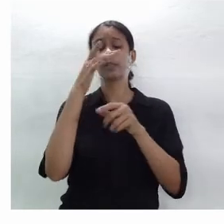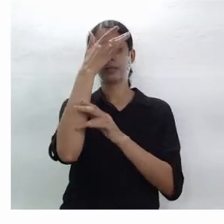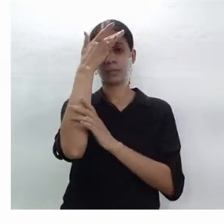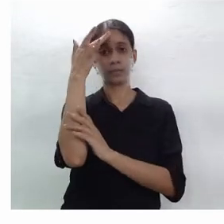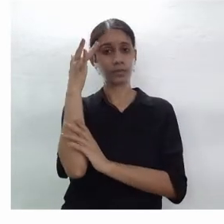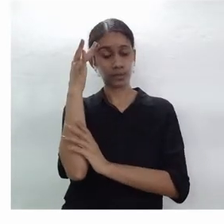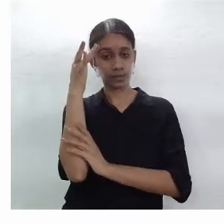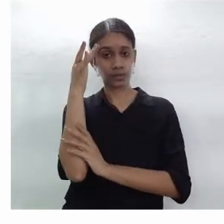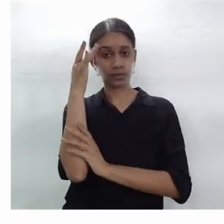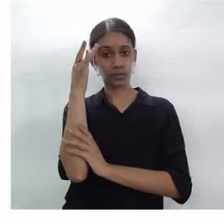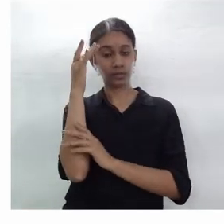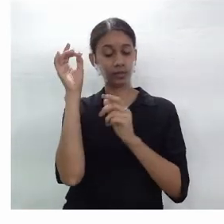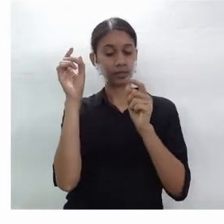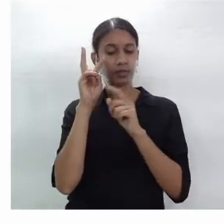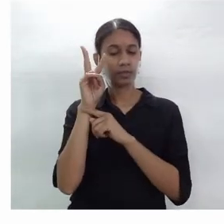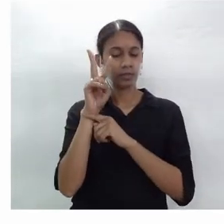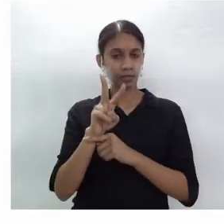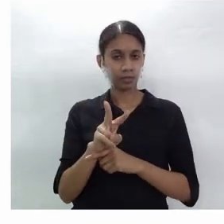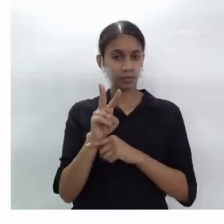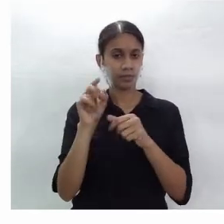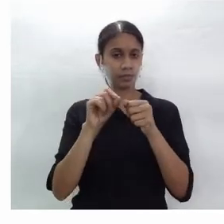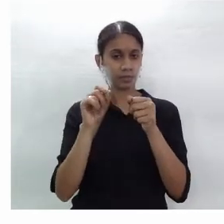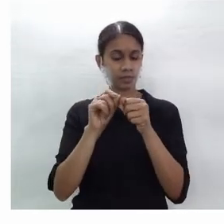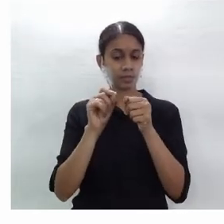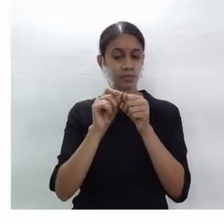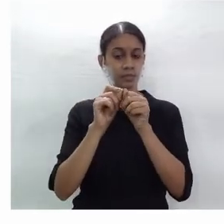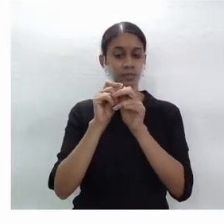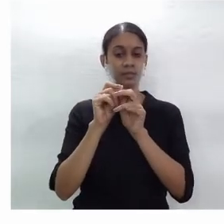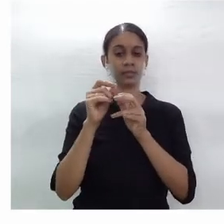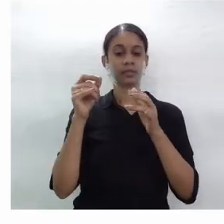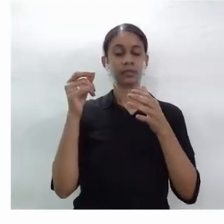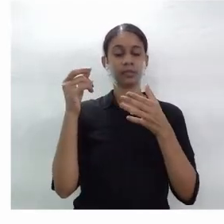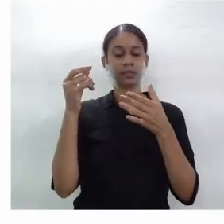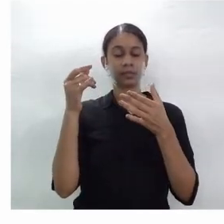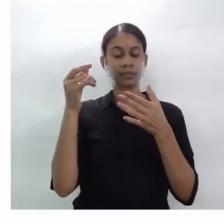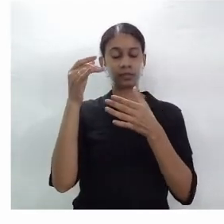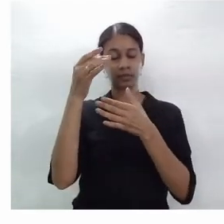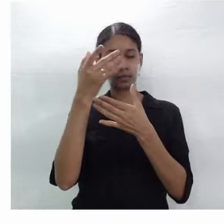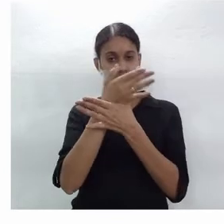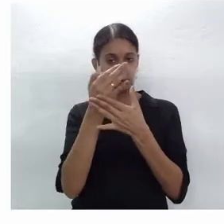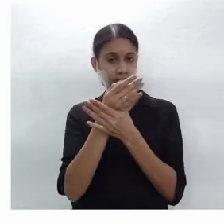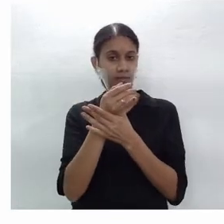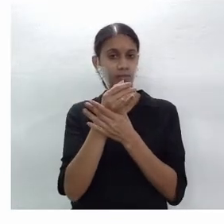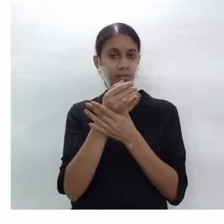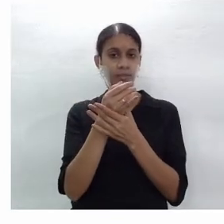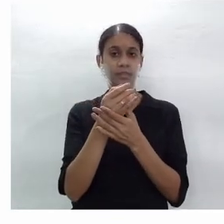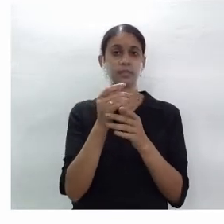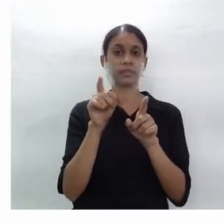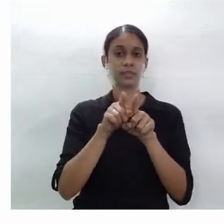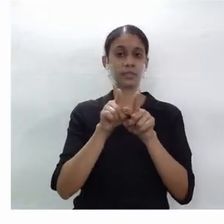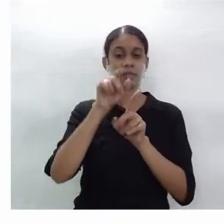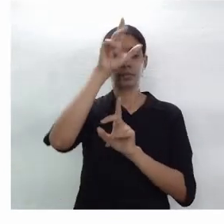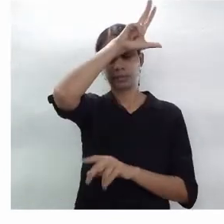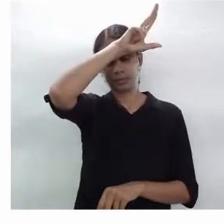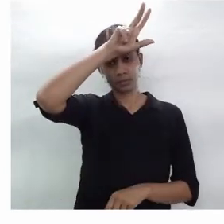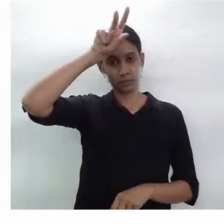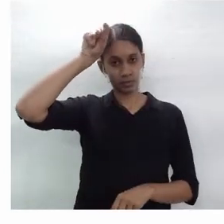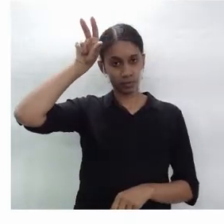os executores de nível municipal, os prefeitos, a nível estadual,